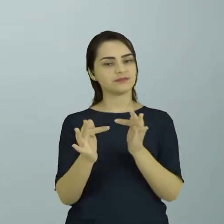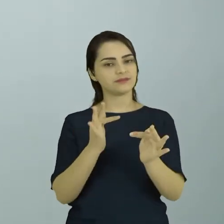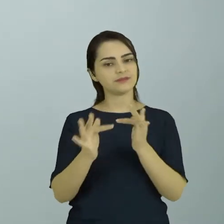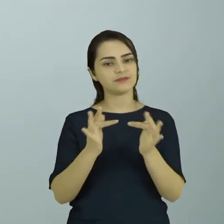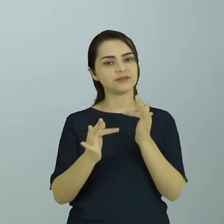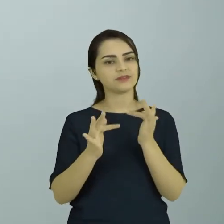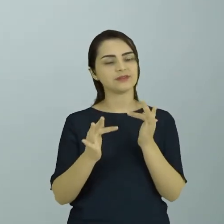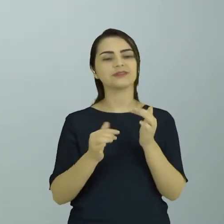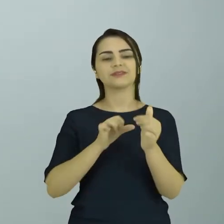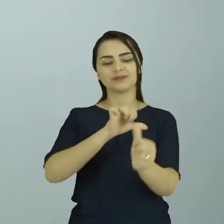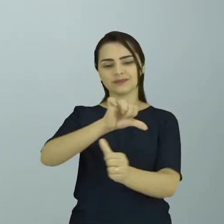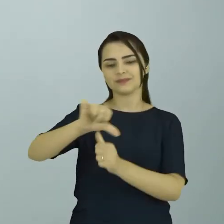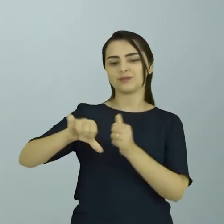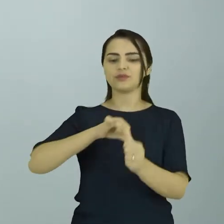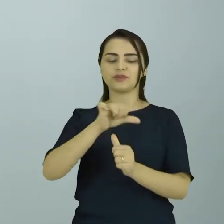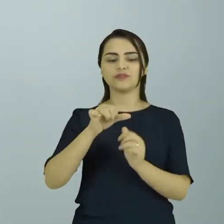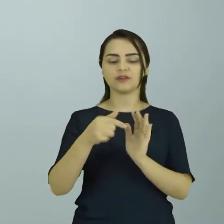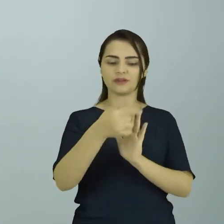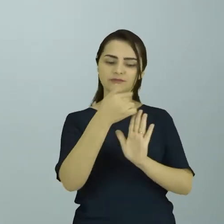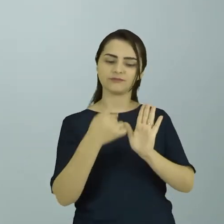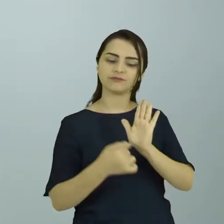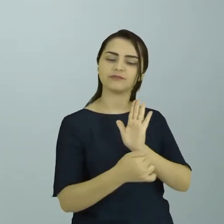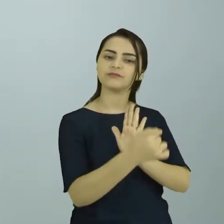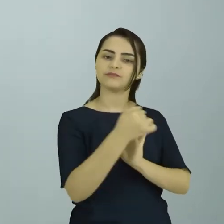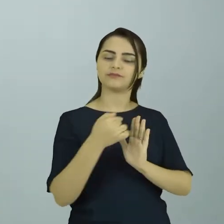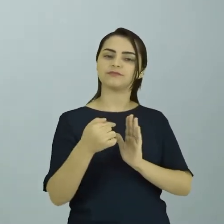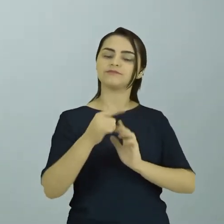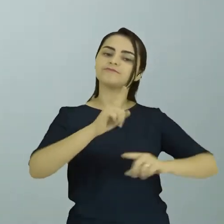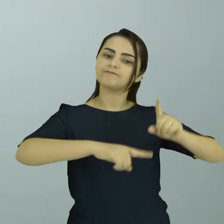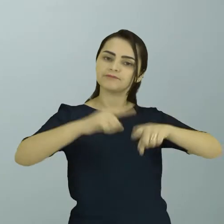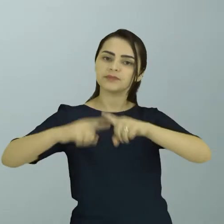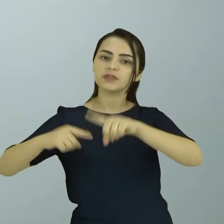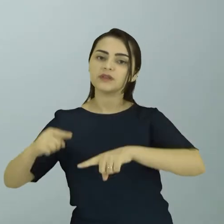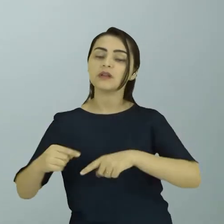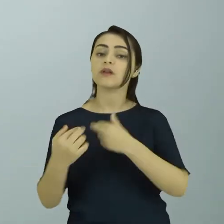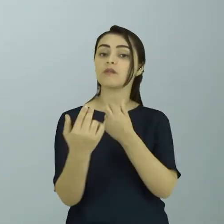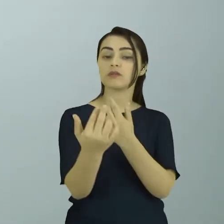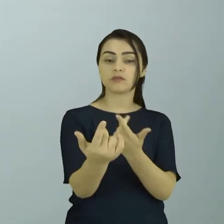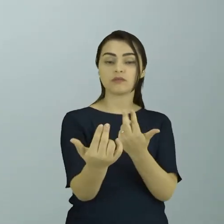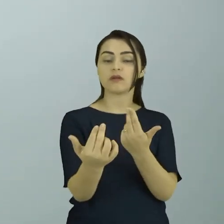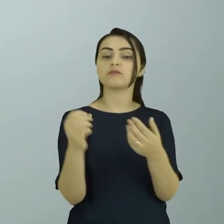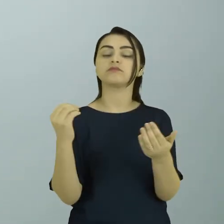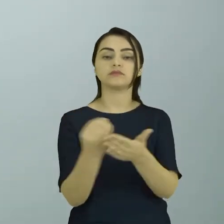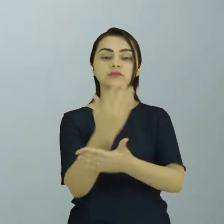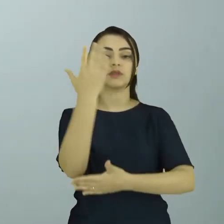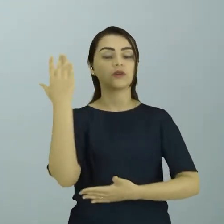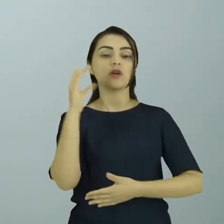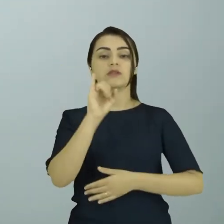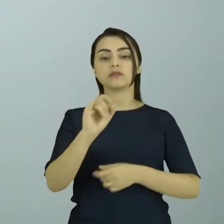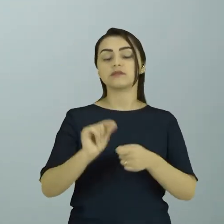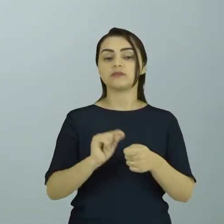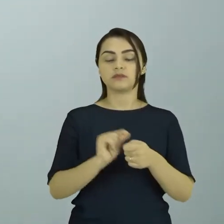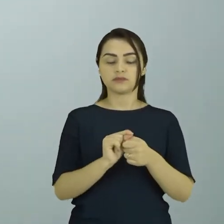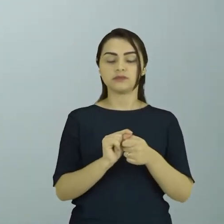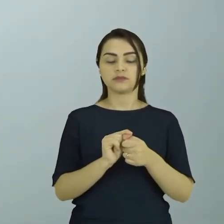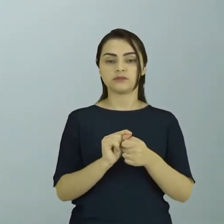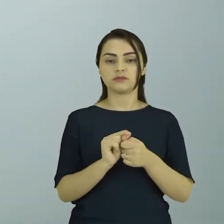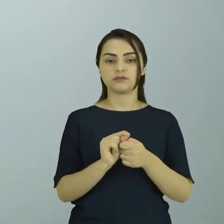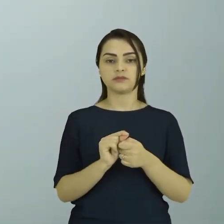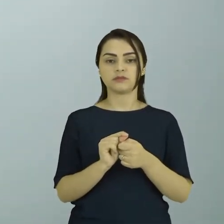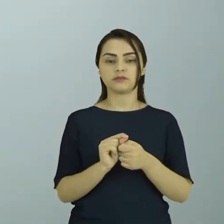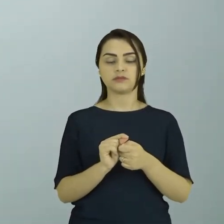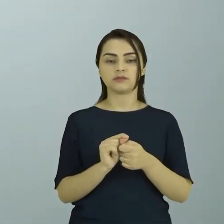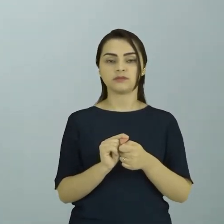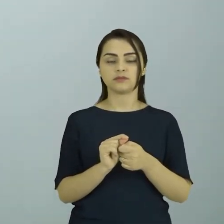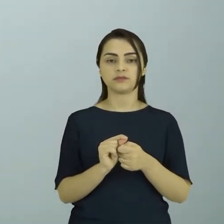Estou modificando a forma desse material. A mesma coisa vai acontecer se eu fizer isso